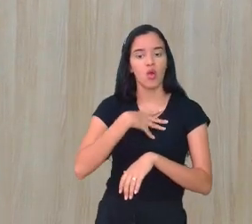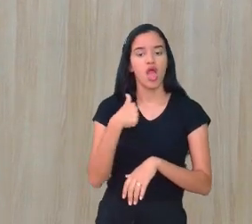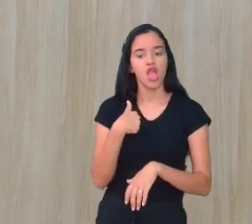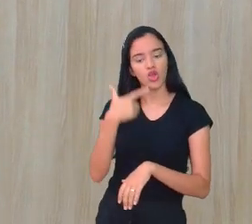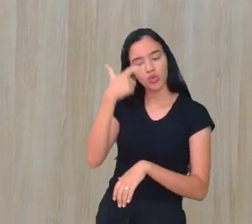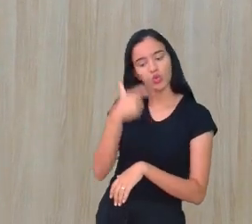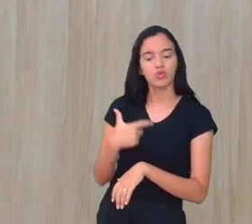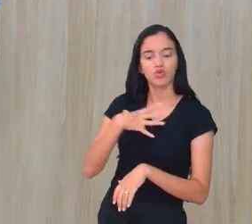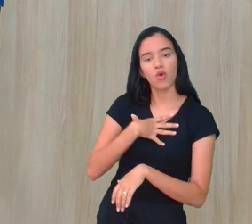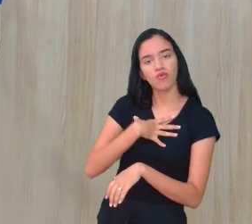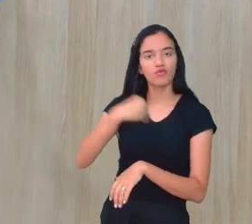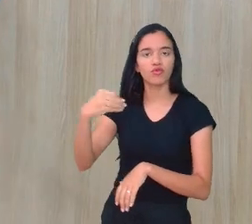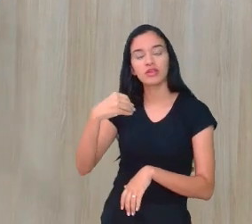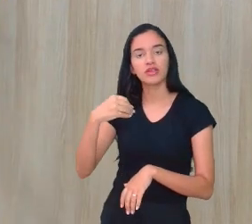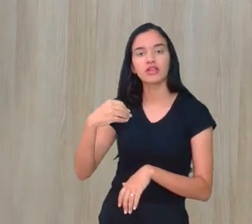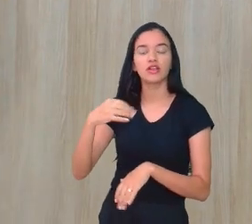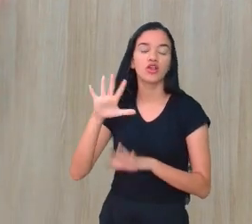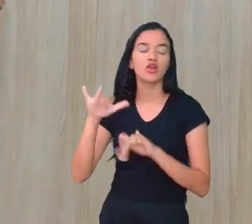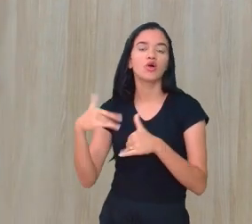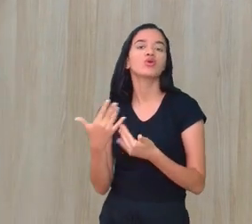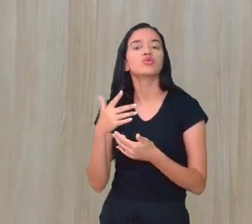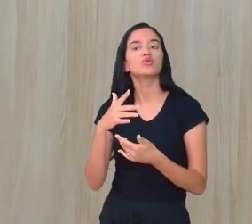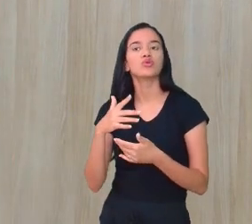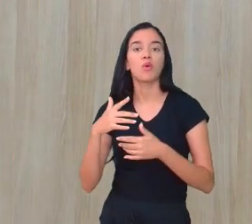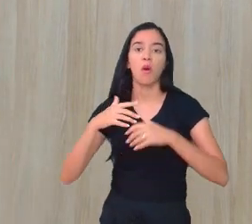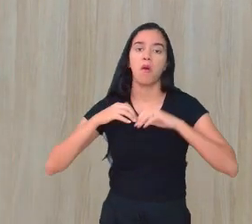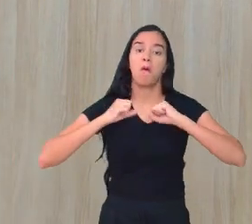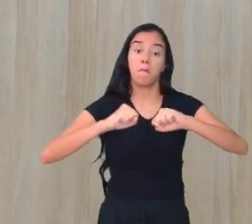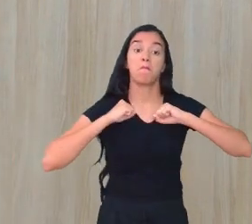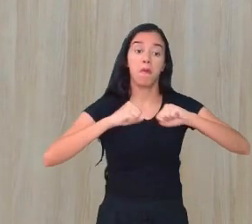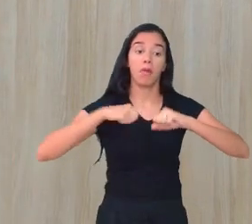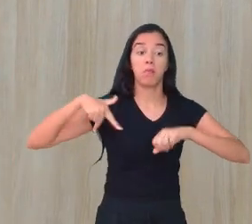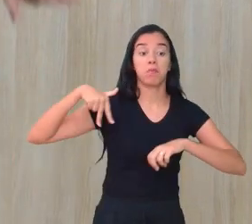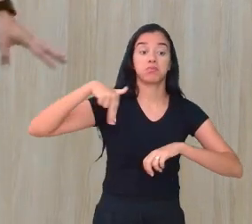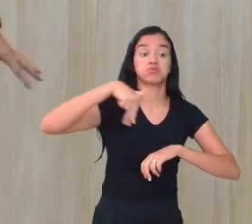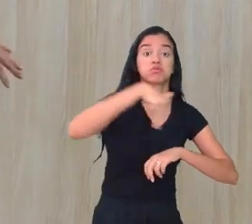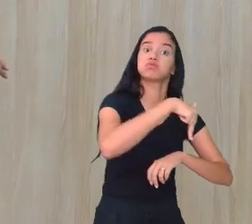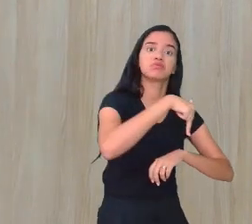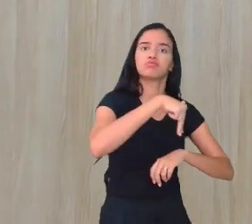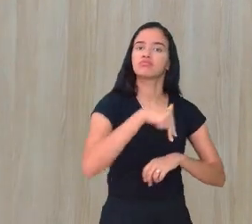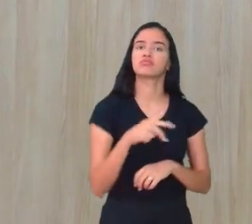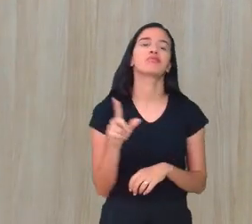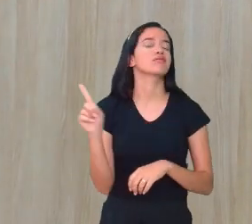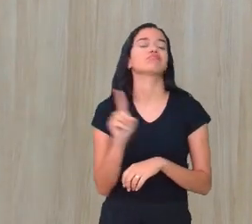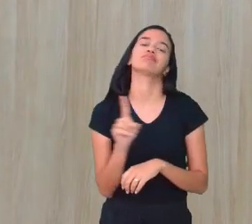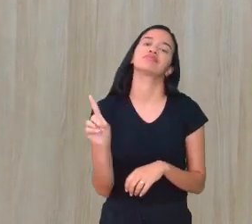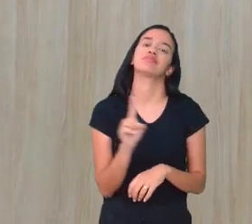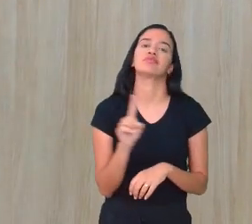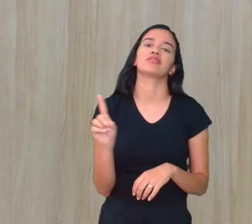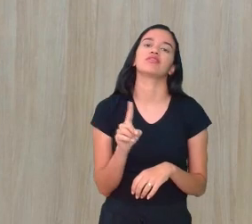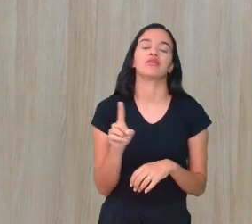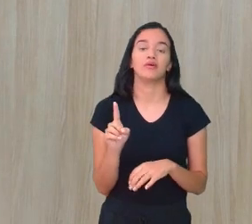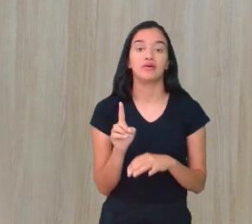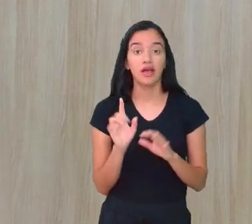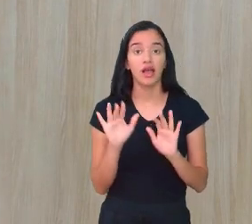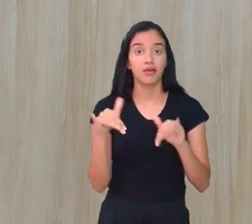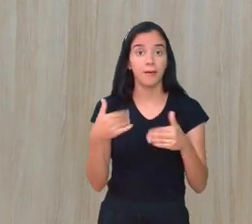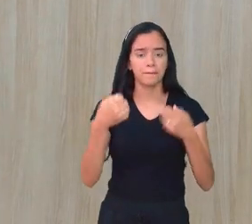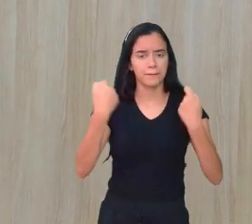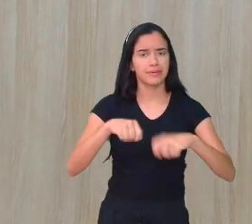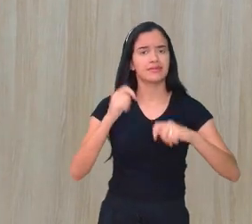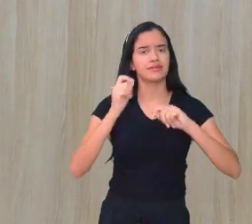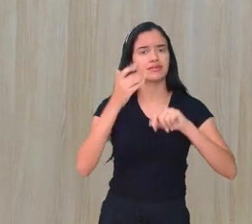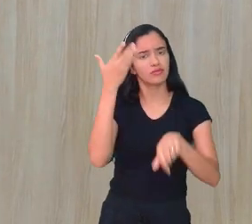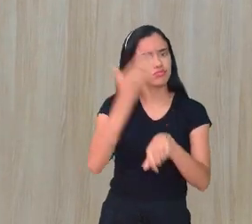E agora eu vou chegar na primeira competição que eu for e vou querer lá bater o recorde olímpico. Não é bem assim que funciona, né? Precisa